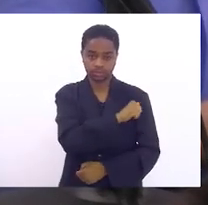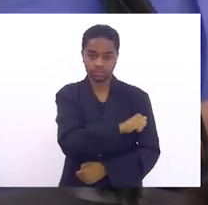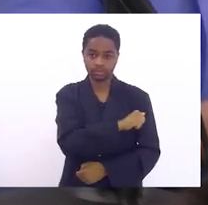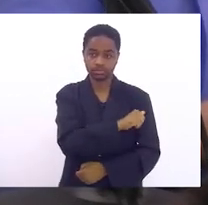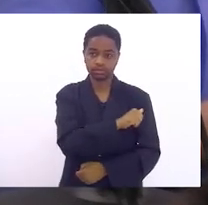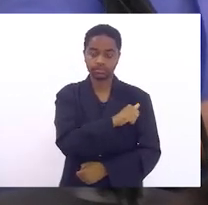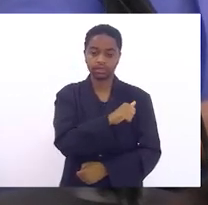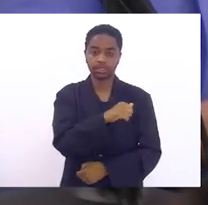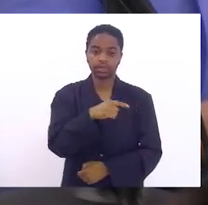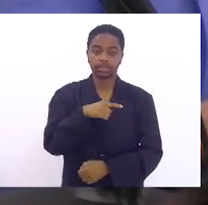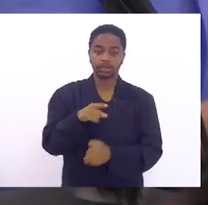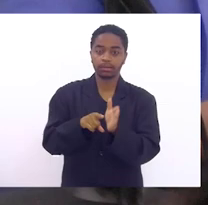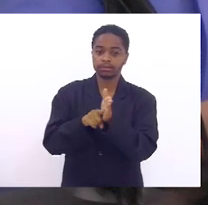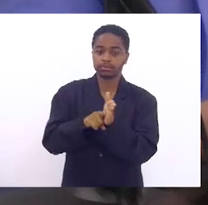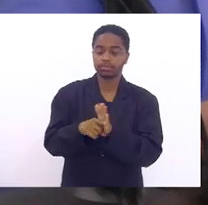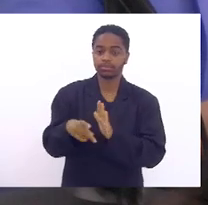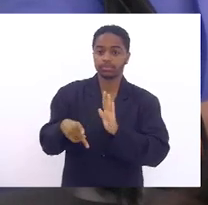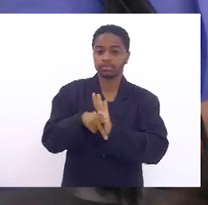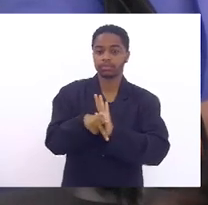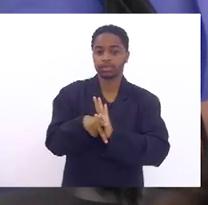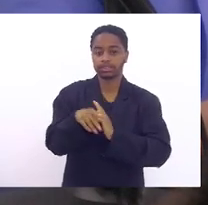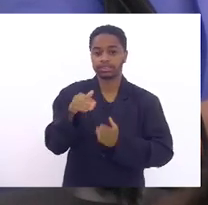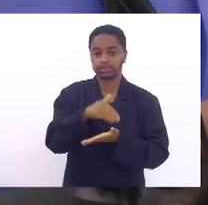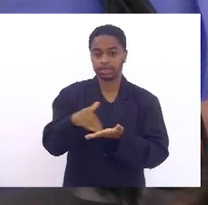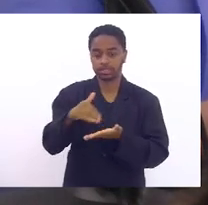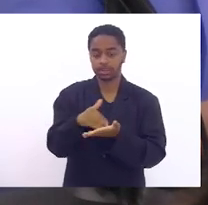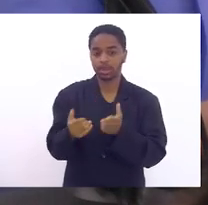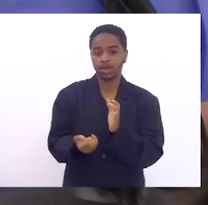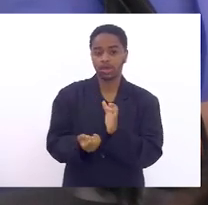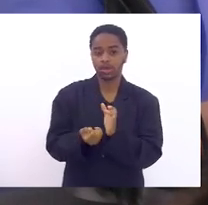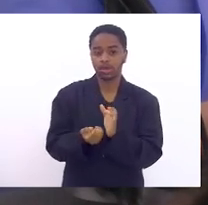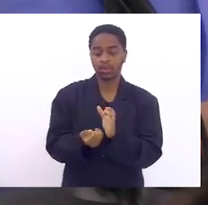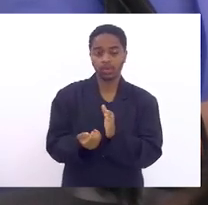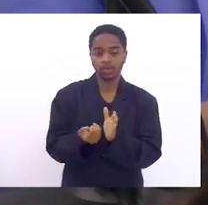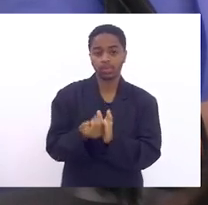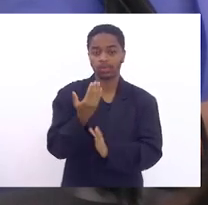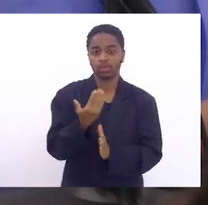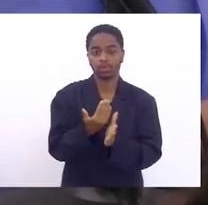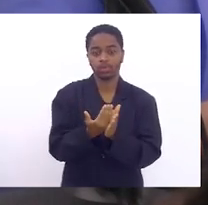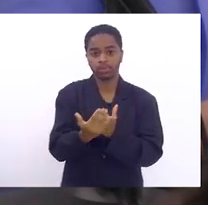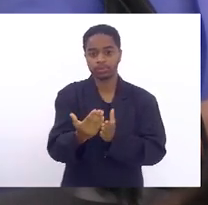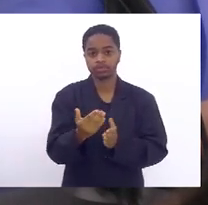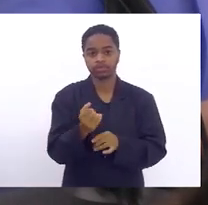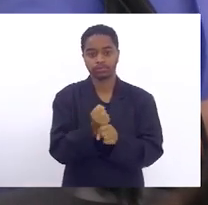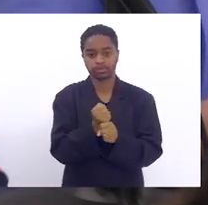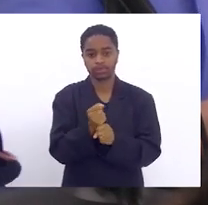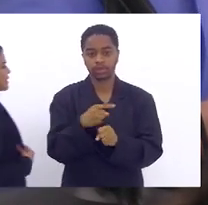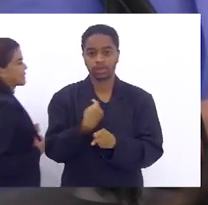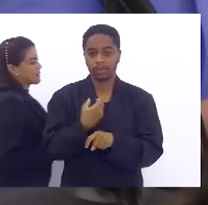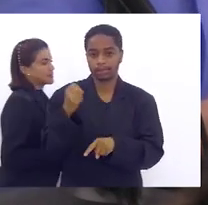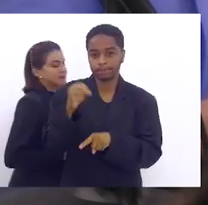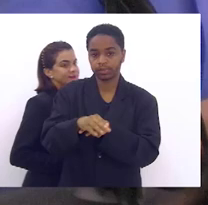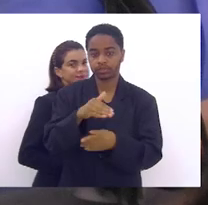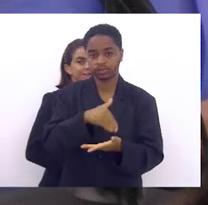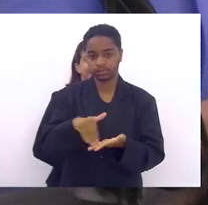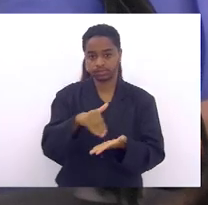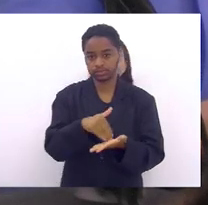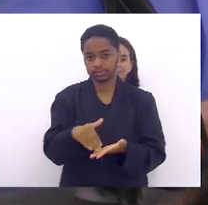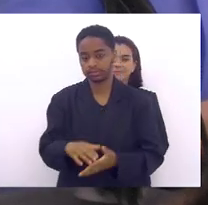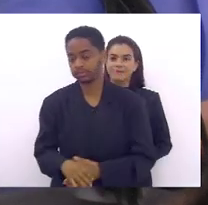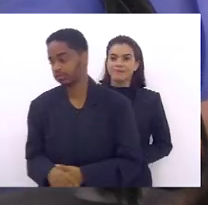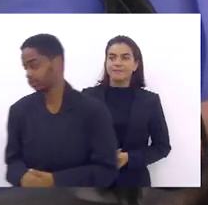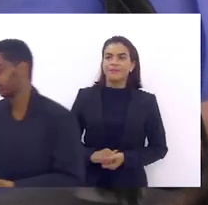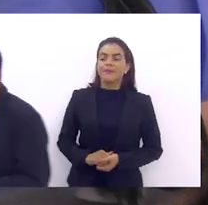levantamento que a secretaria realizou eh Logo no início do ano né Assim Que a Gente eh assumiu a secretaria a secretária